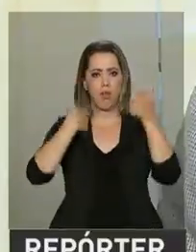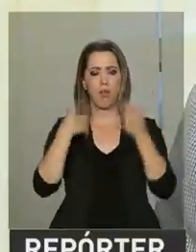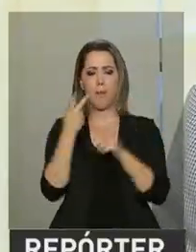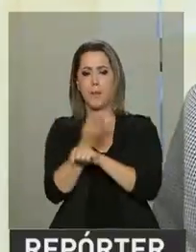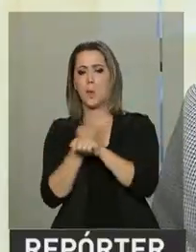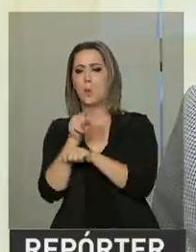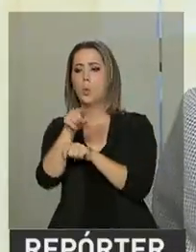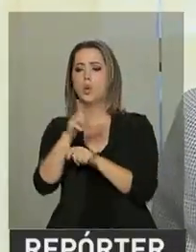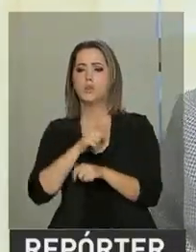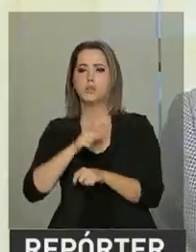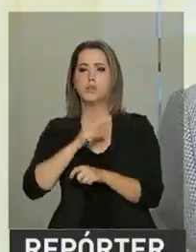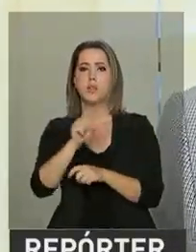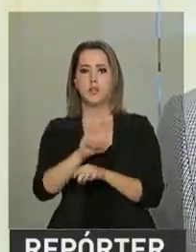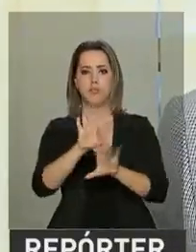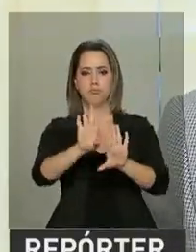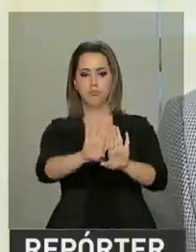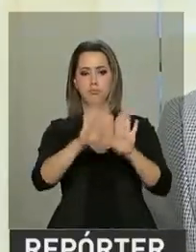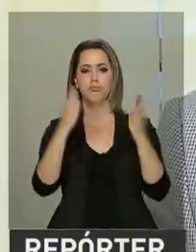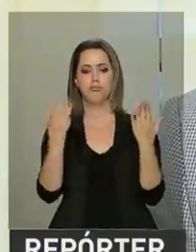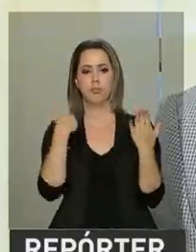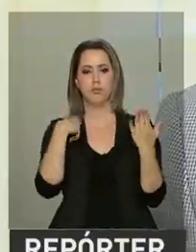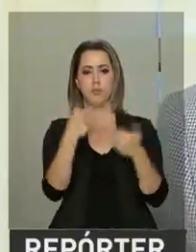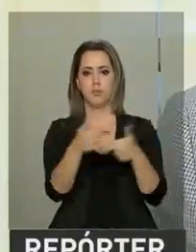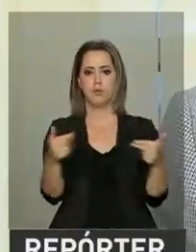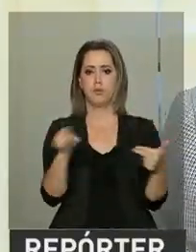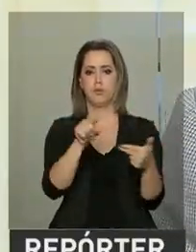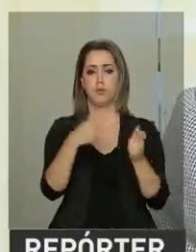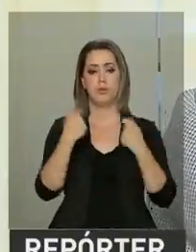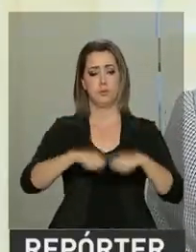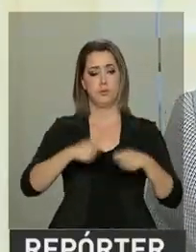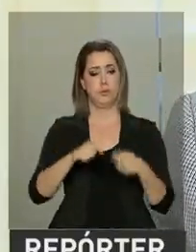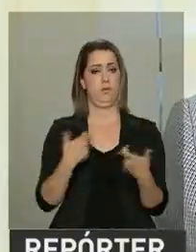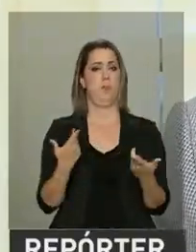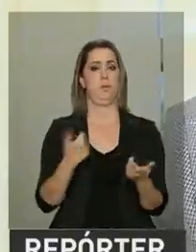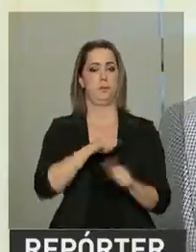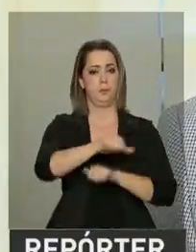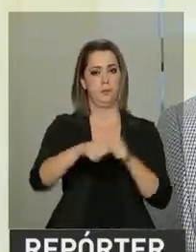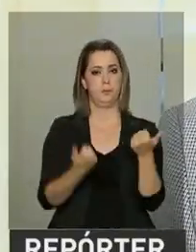sua geladeira, se ele tem aquele produto e, se tiver, que faça a troca.